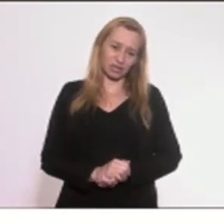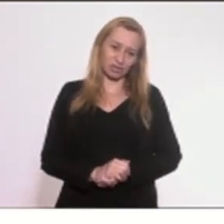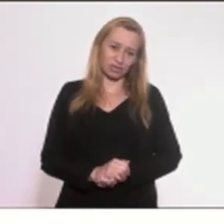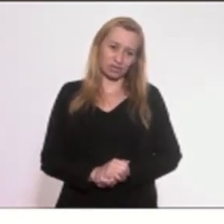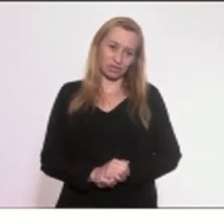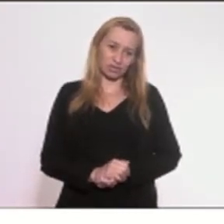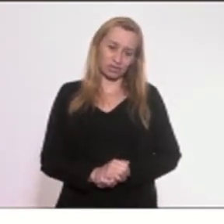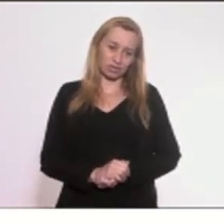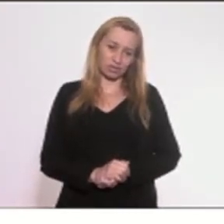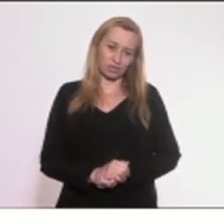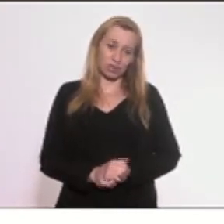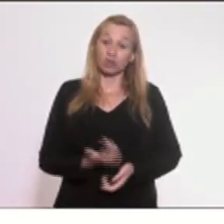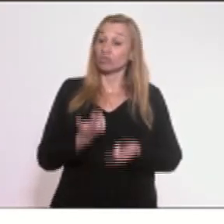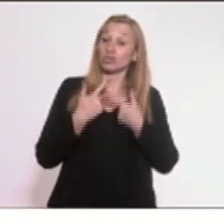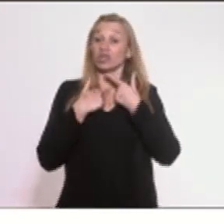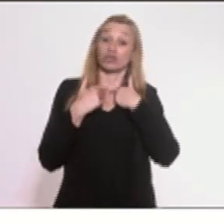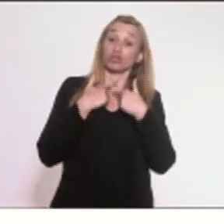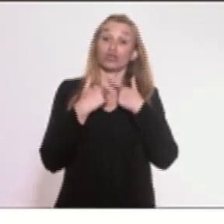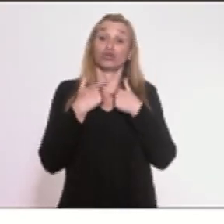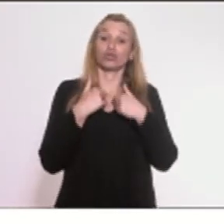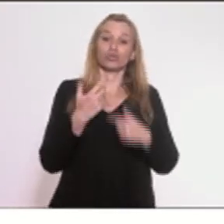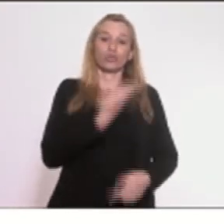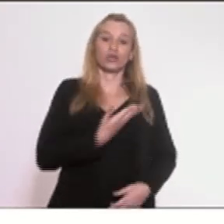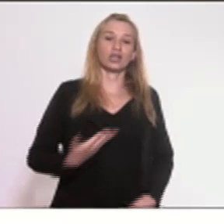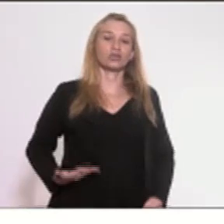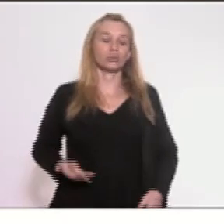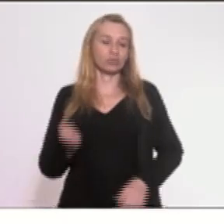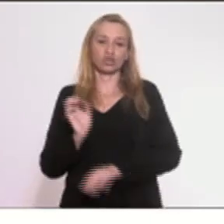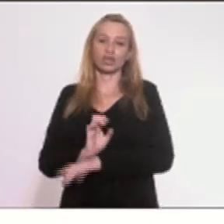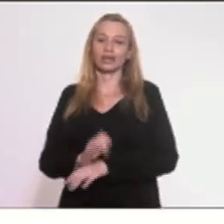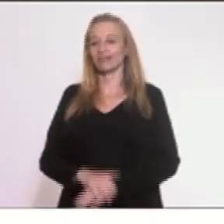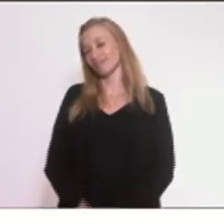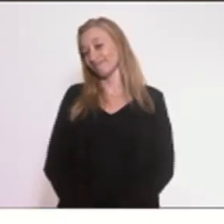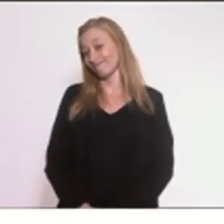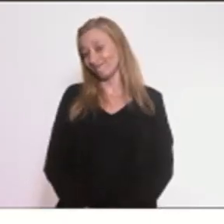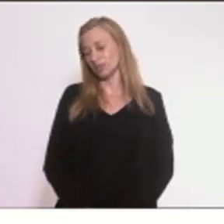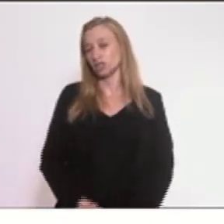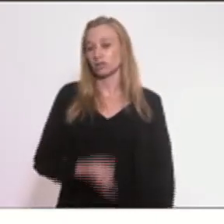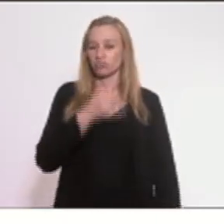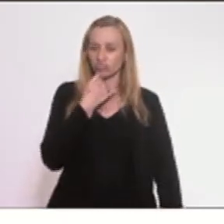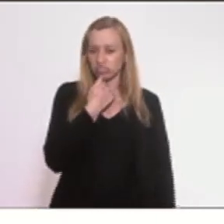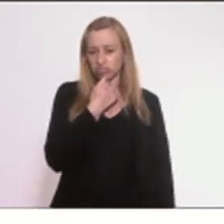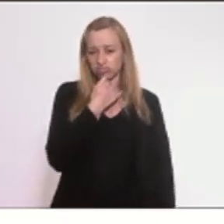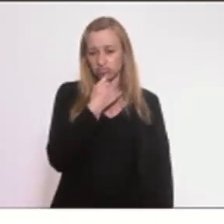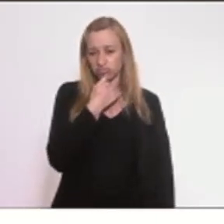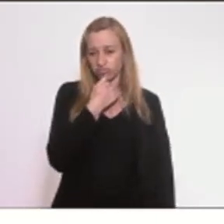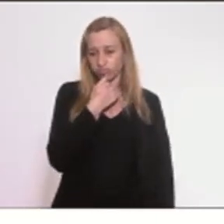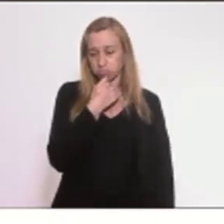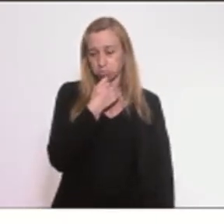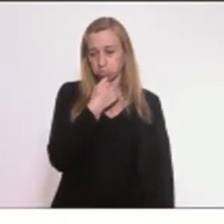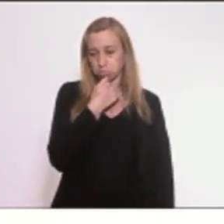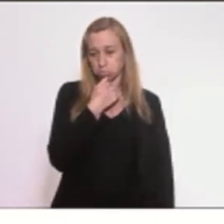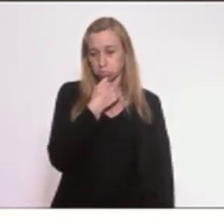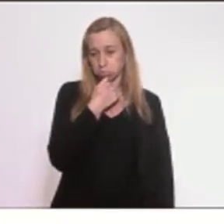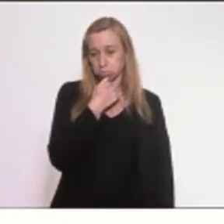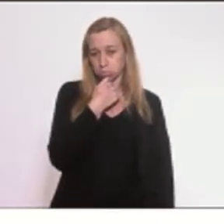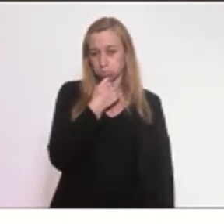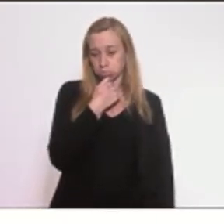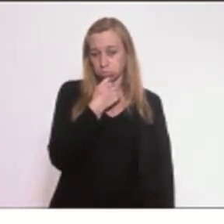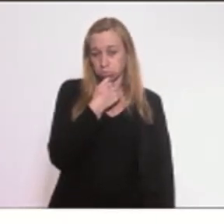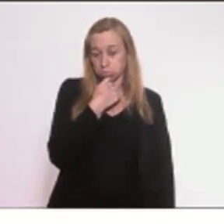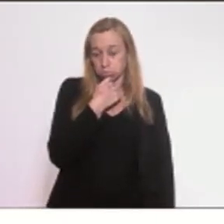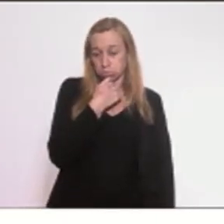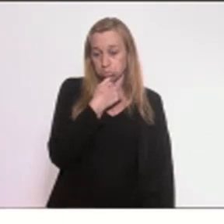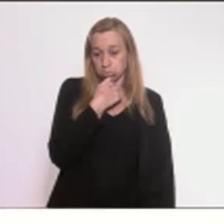intempestividade do governador do Estado? Então é até triste a gente estar com esse nível